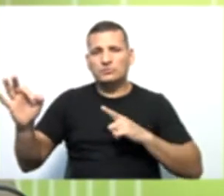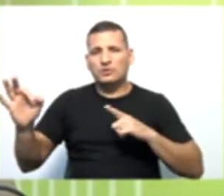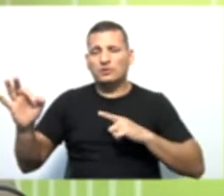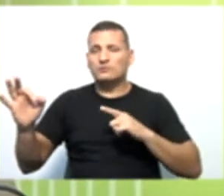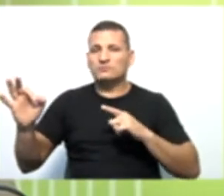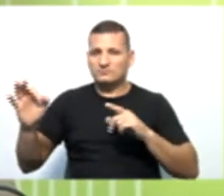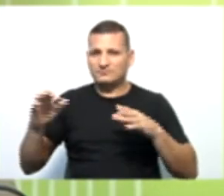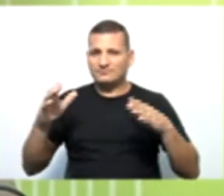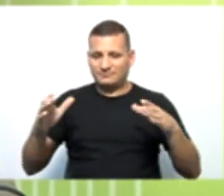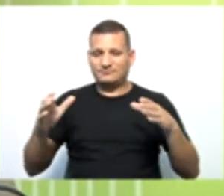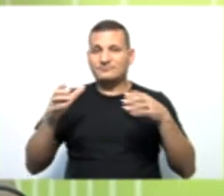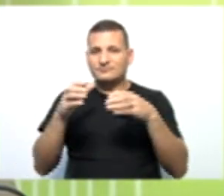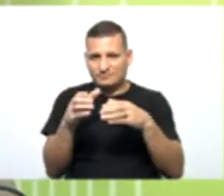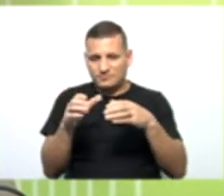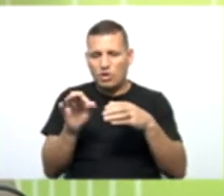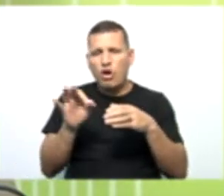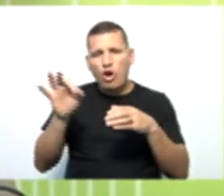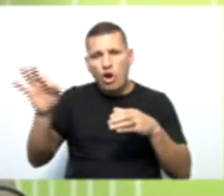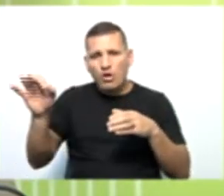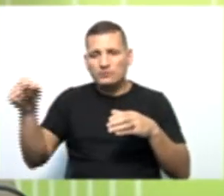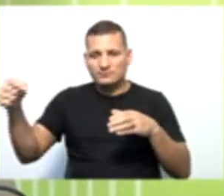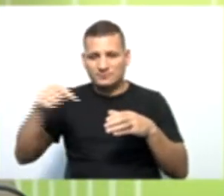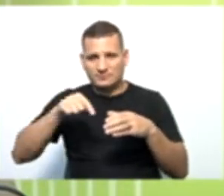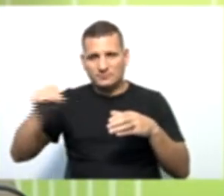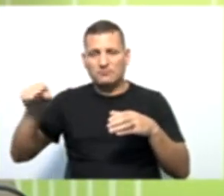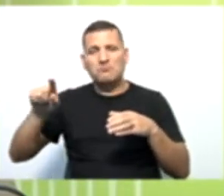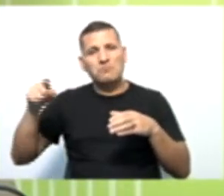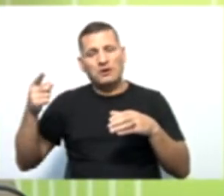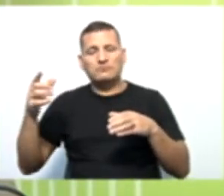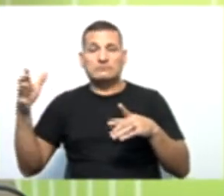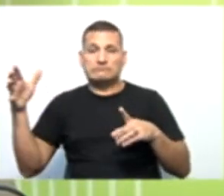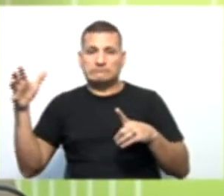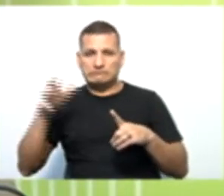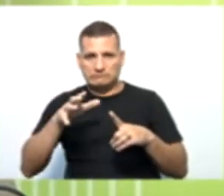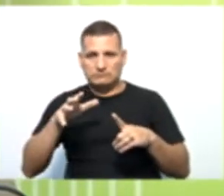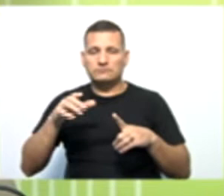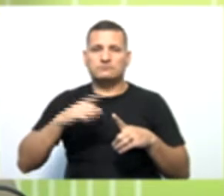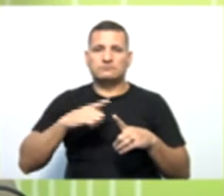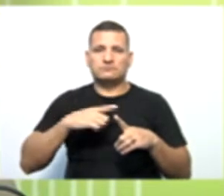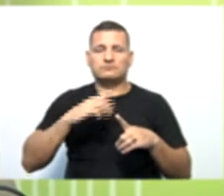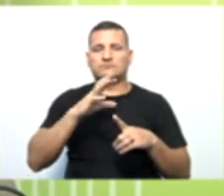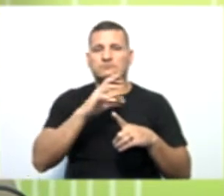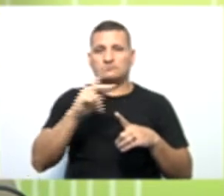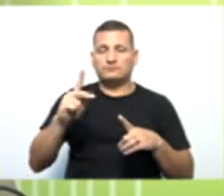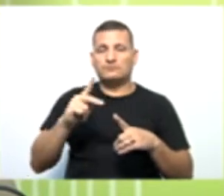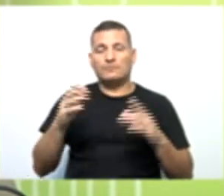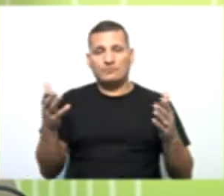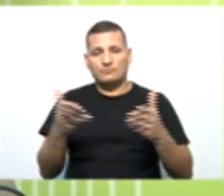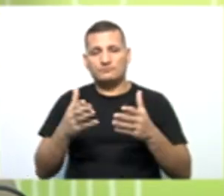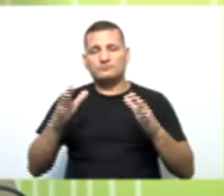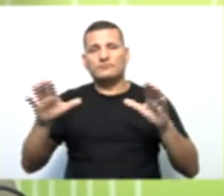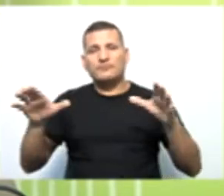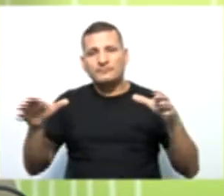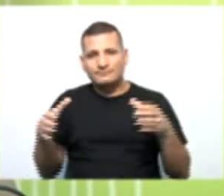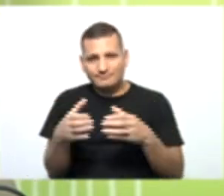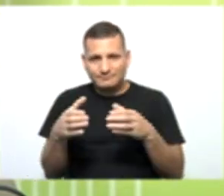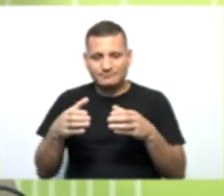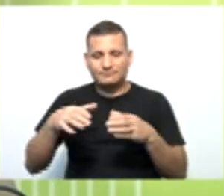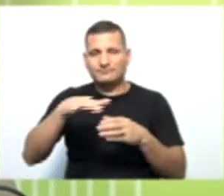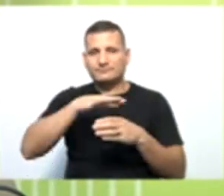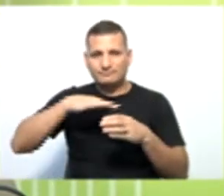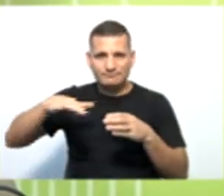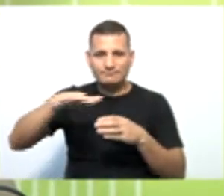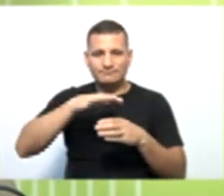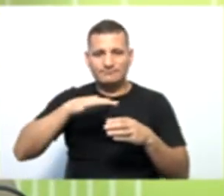impacto mais direto com a cooperativa. Agora, o microambiente é um espaço